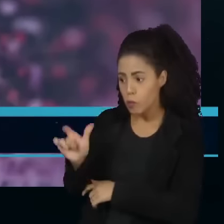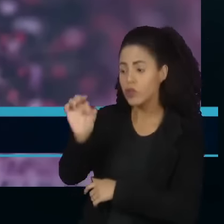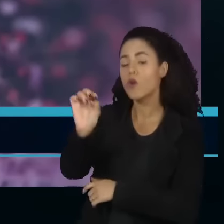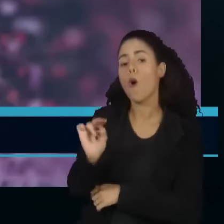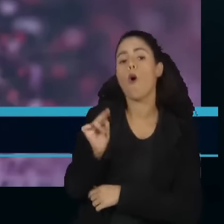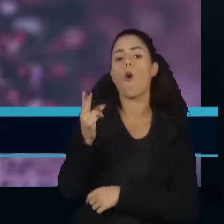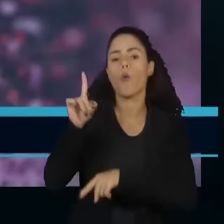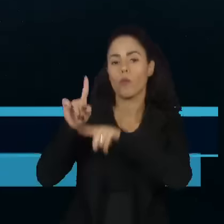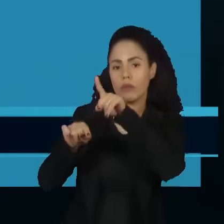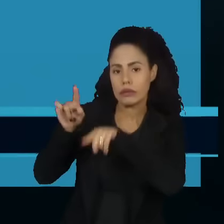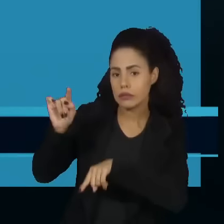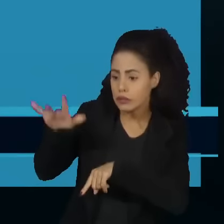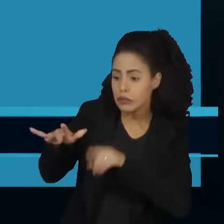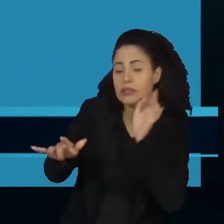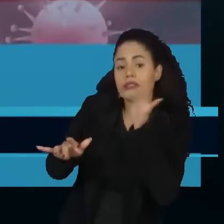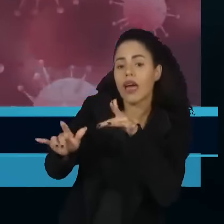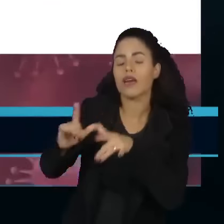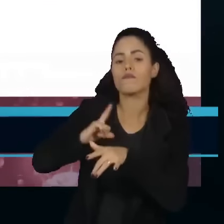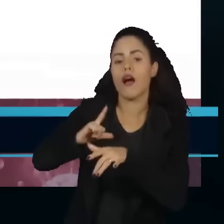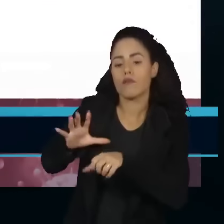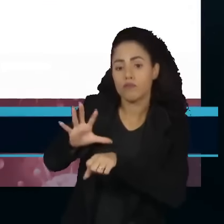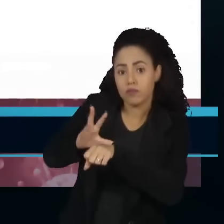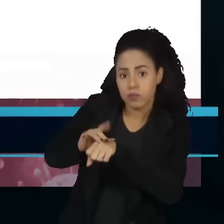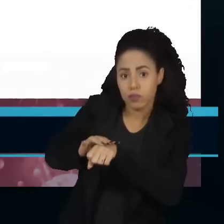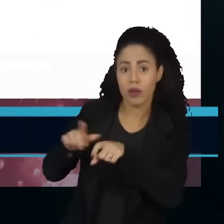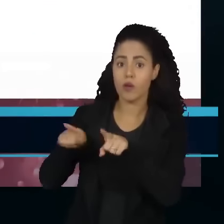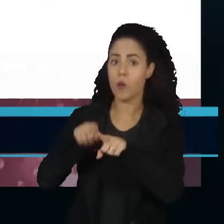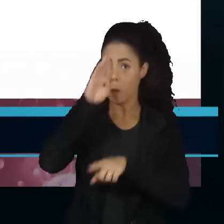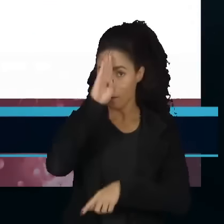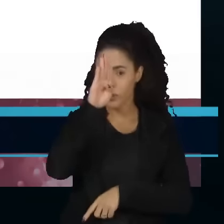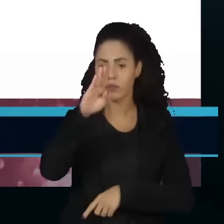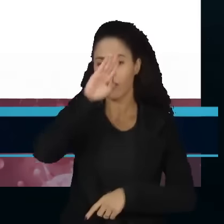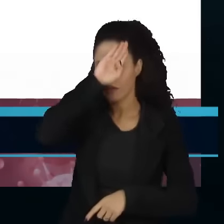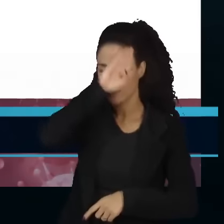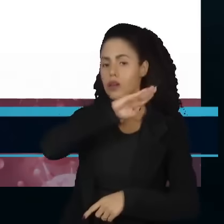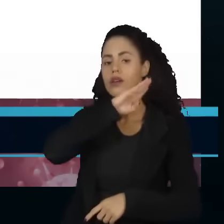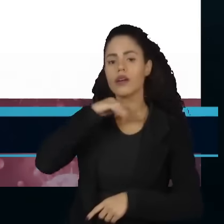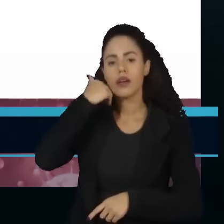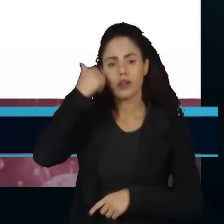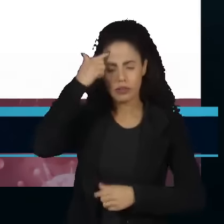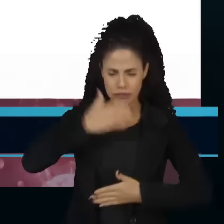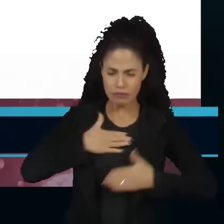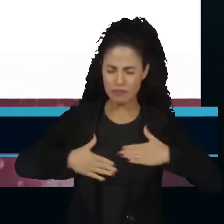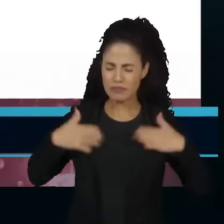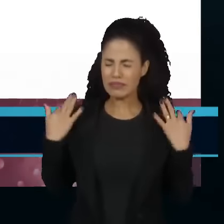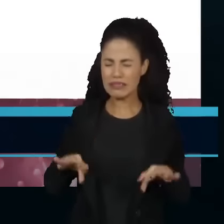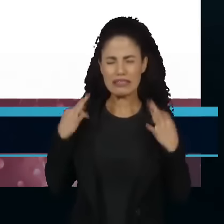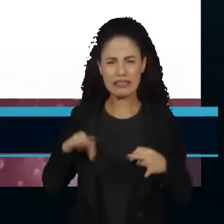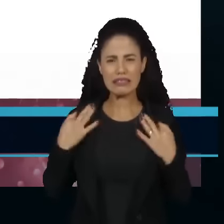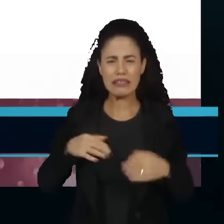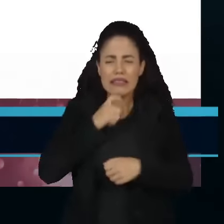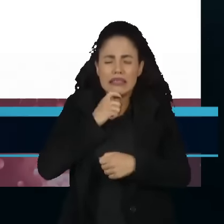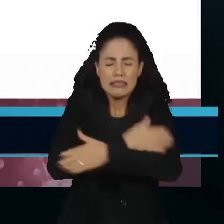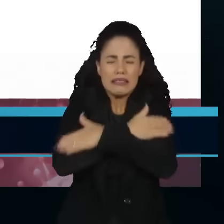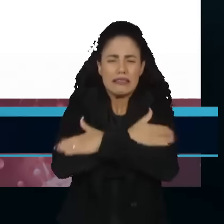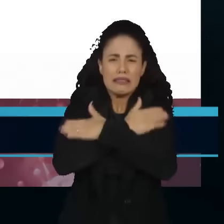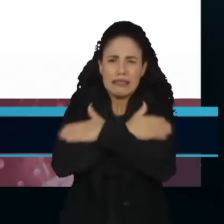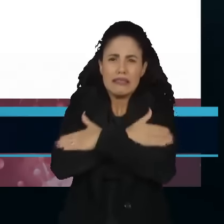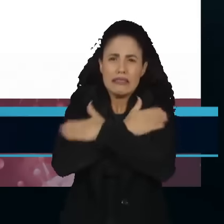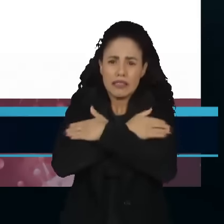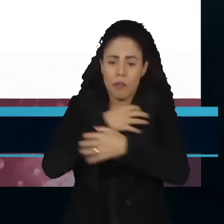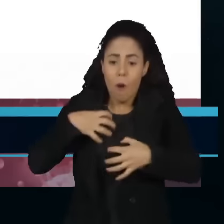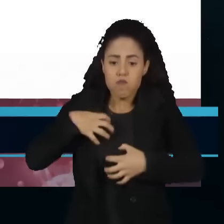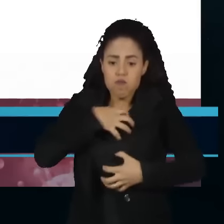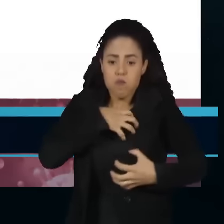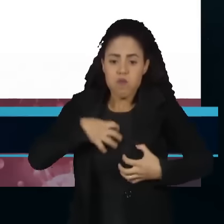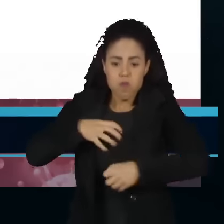materiais infectados os principais sintomas são febre dores no corpo calafrios e erupções na